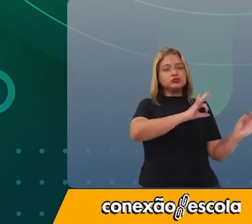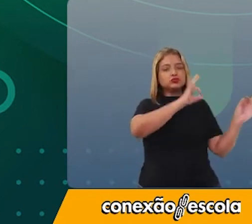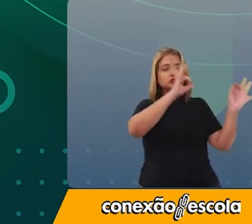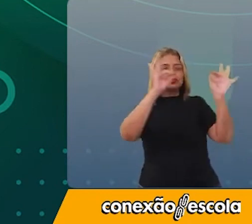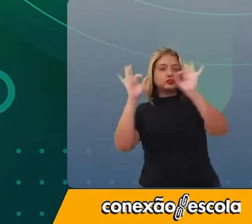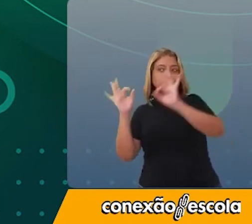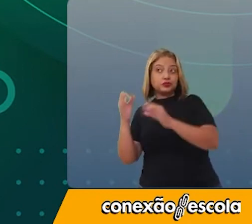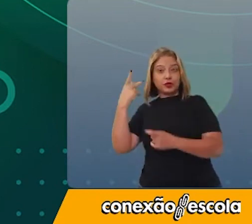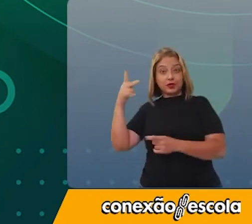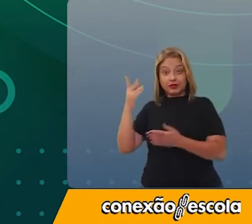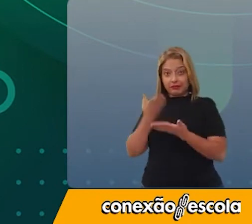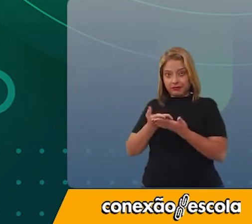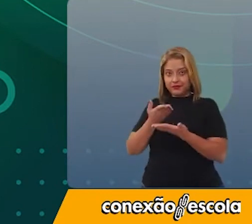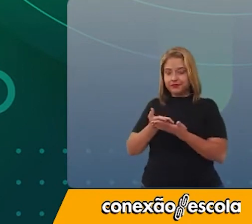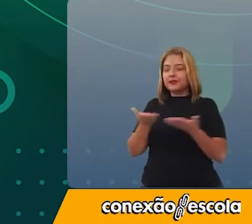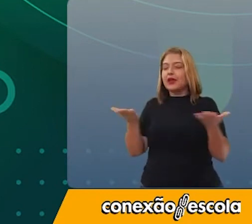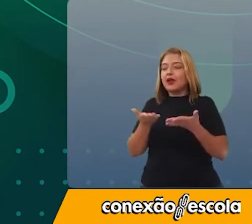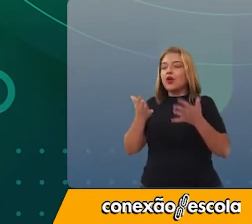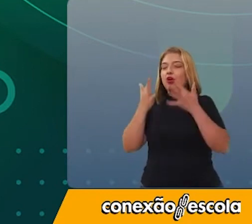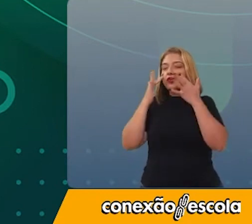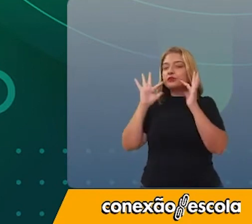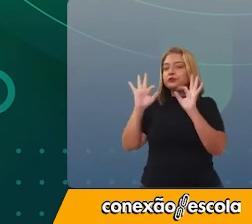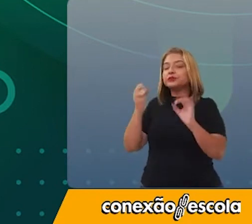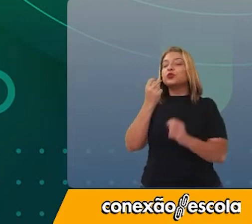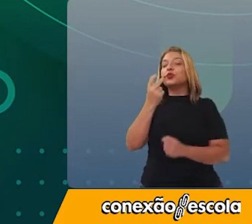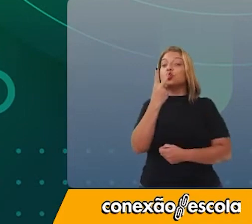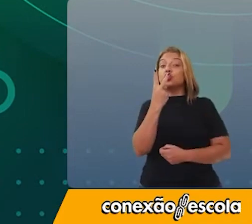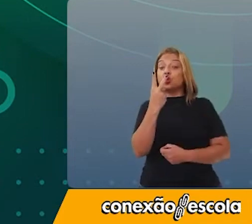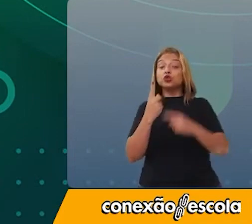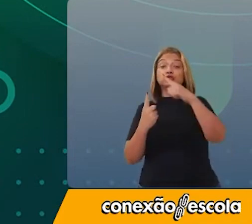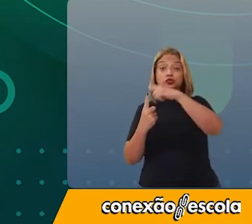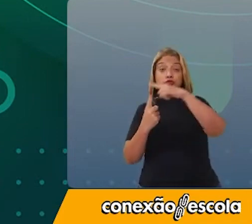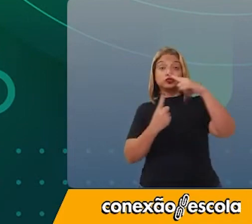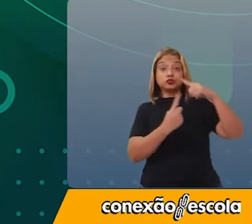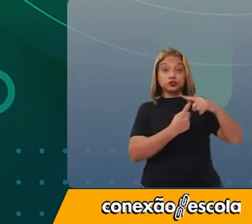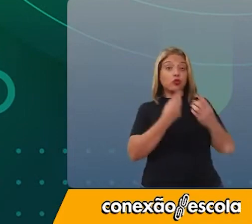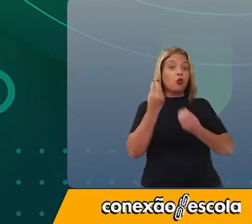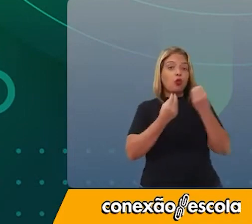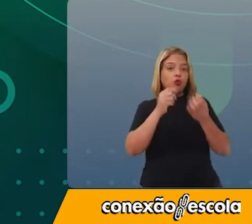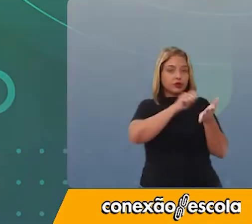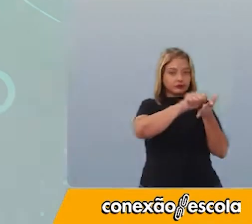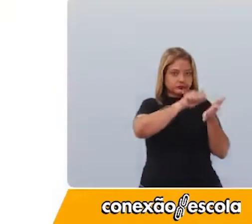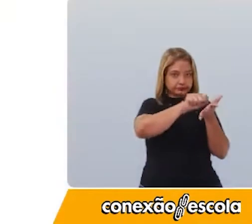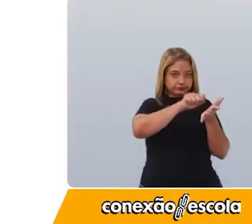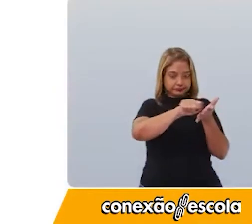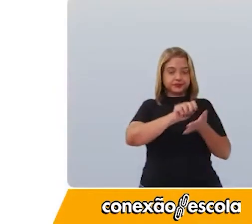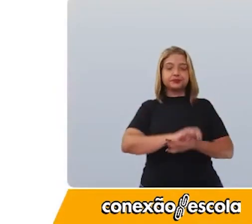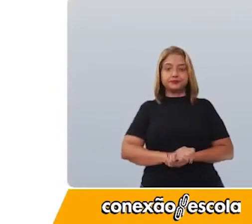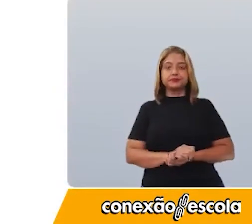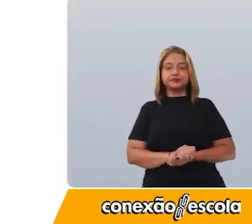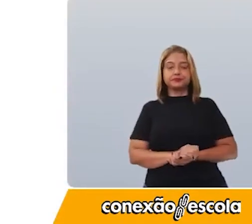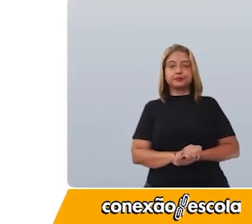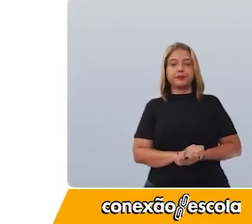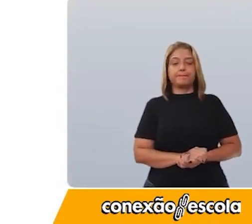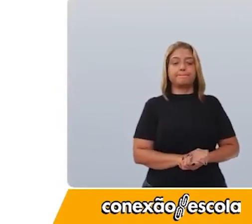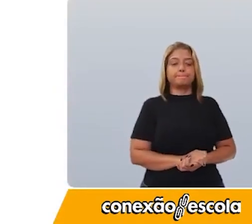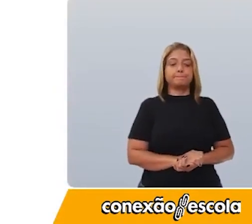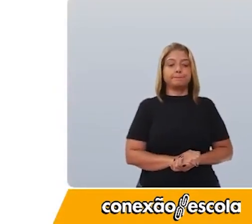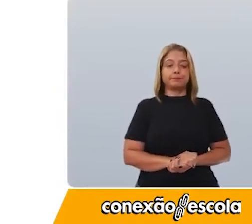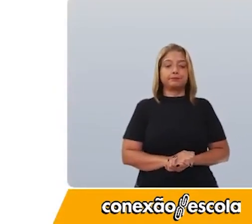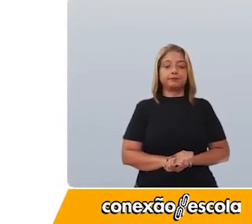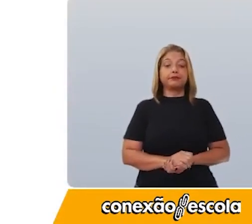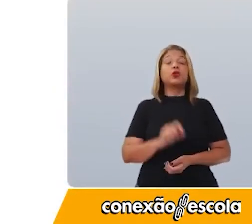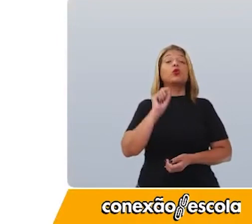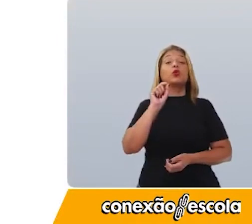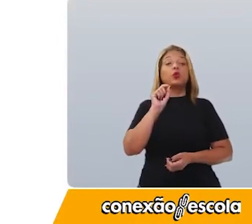vamos observar aqui duas formas diferentes de fazer a anotação. A primeira delas